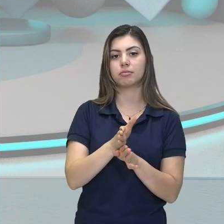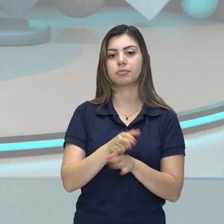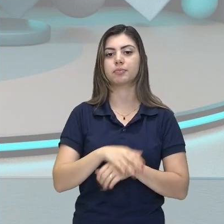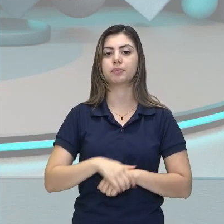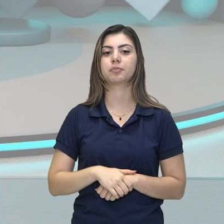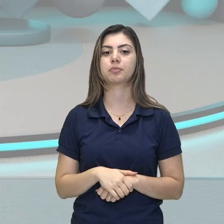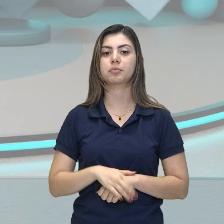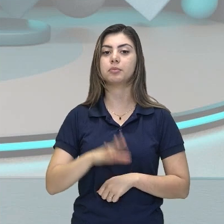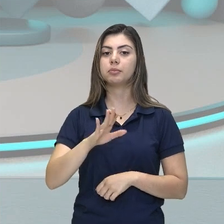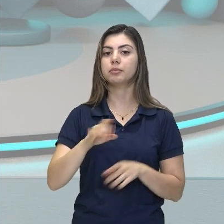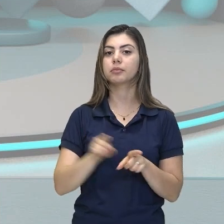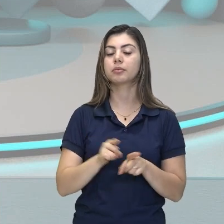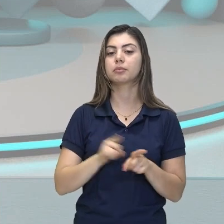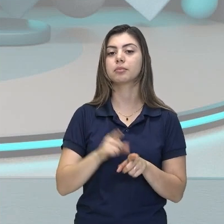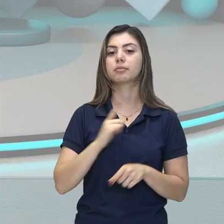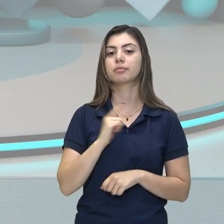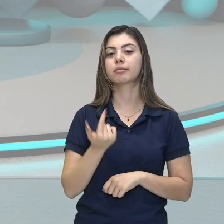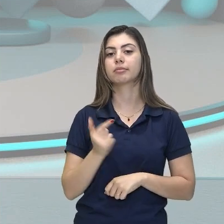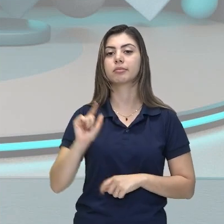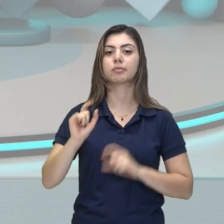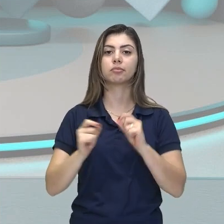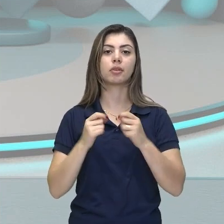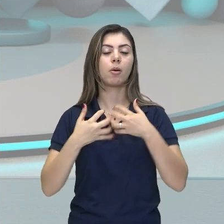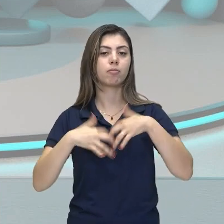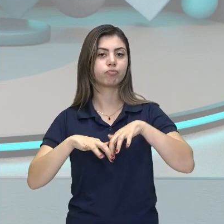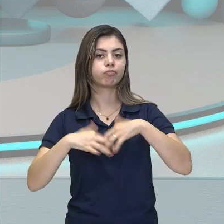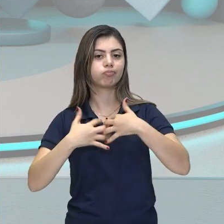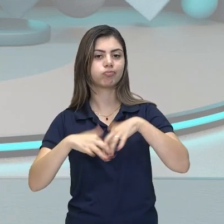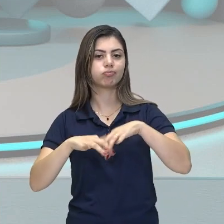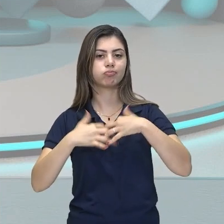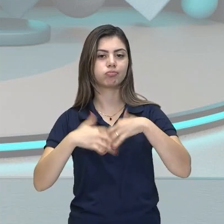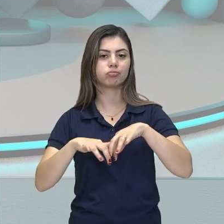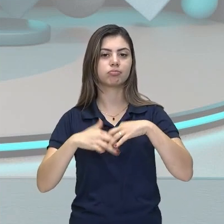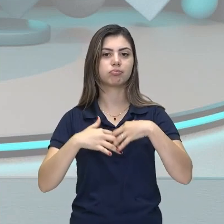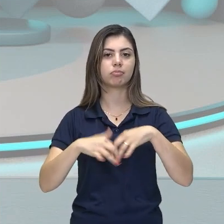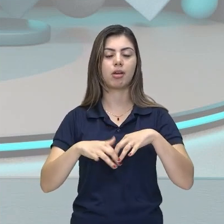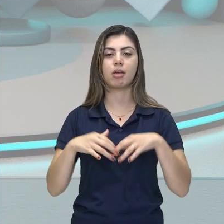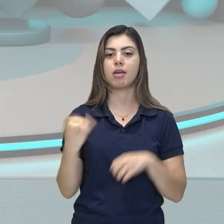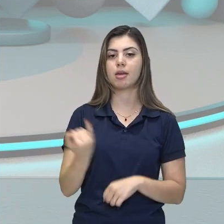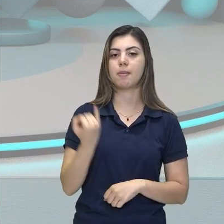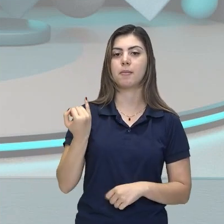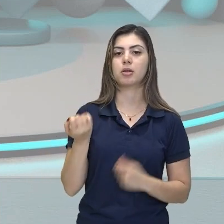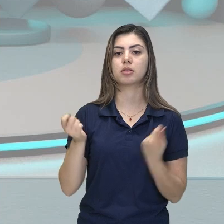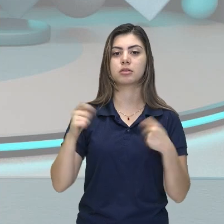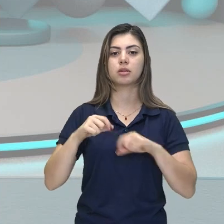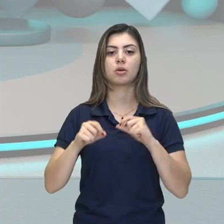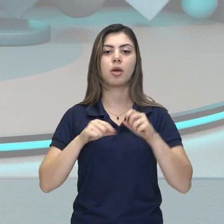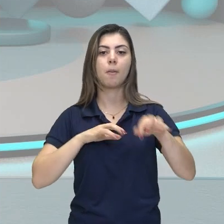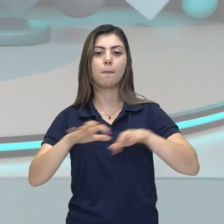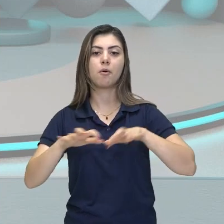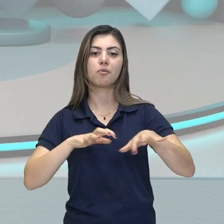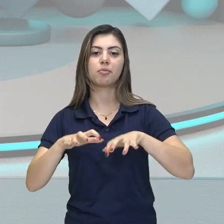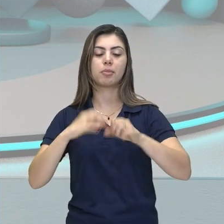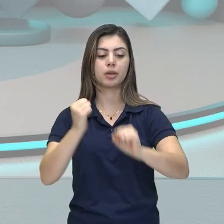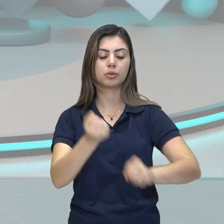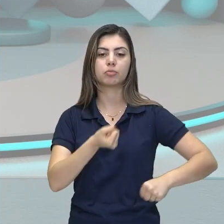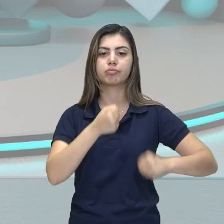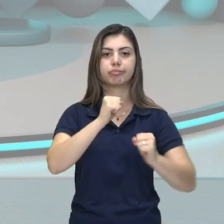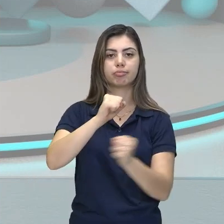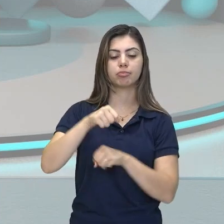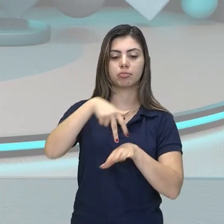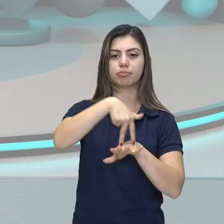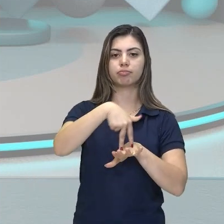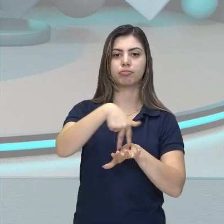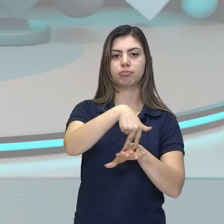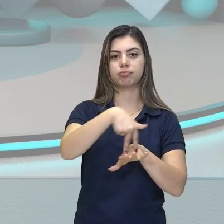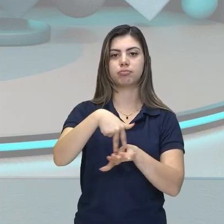aí, nós temos a coordenação motora, né? Importante para sincronizar os movimentos do remo com